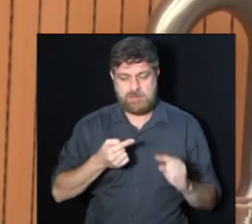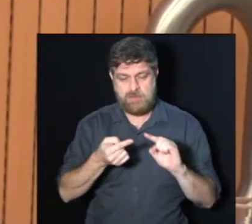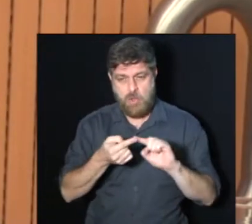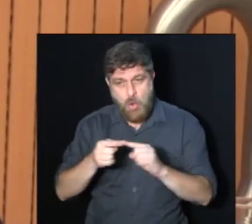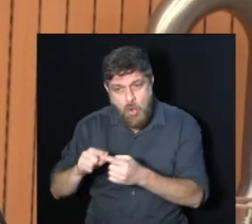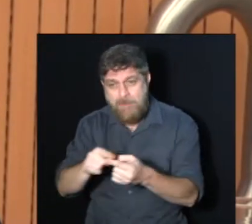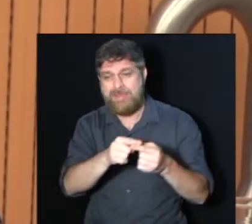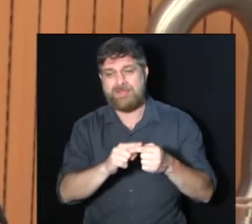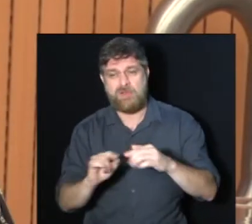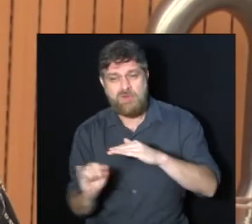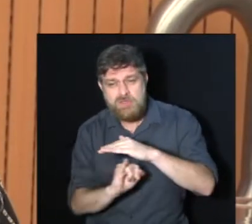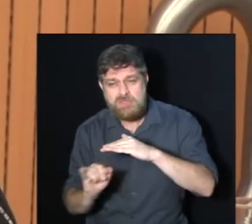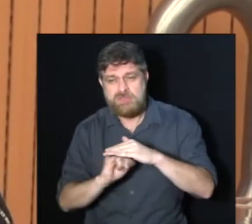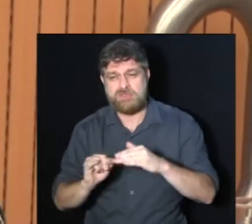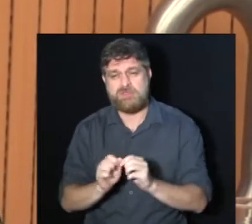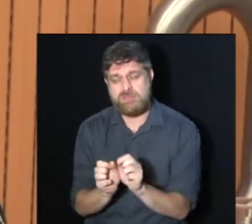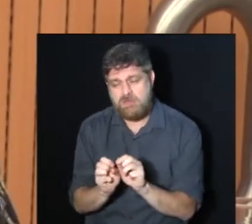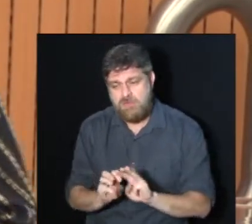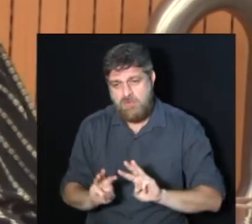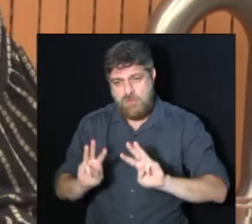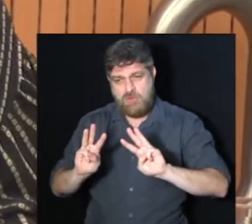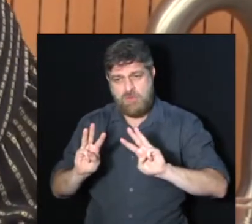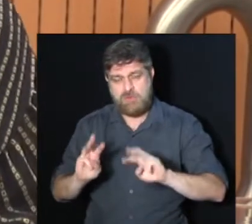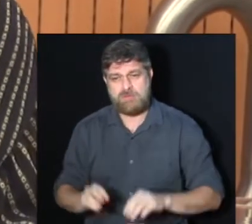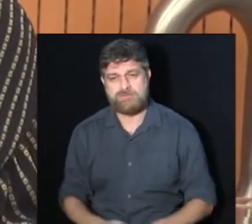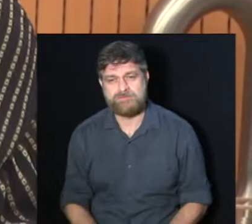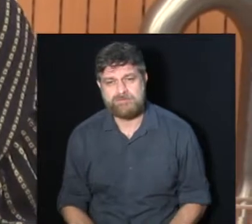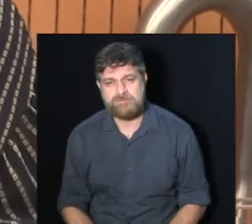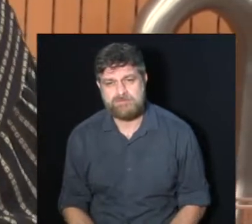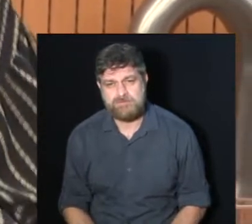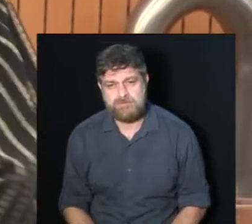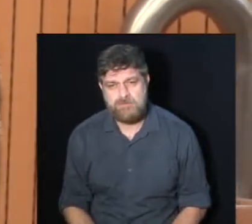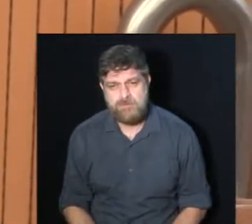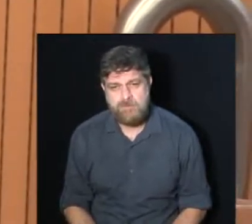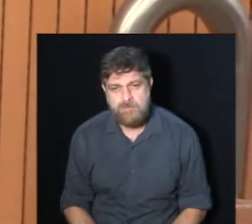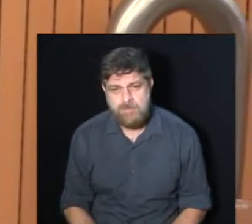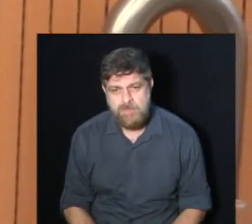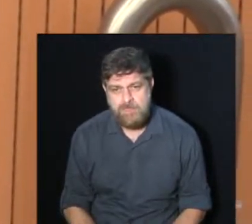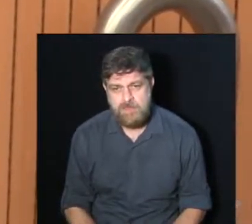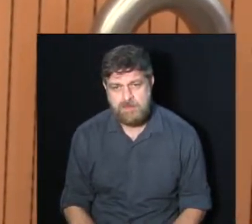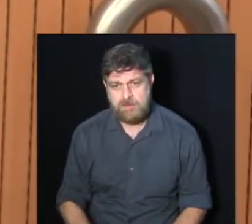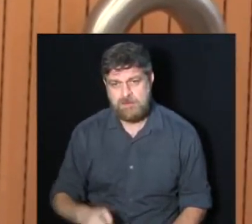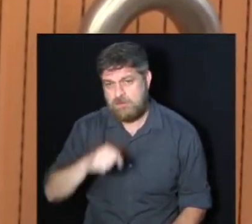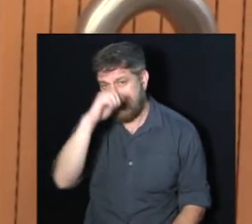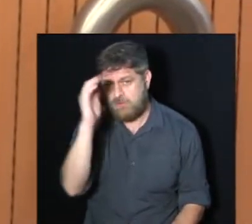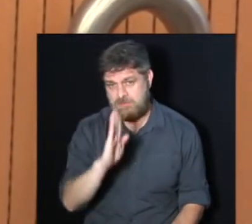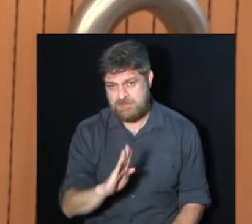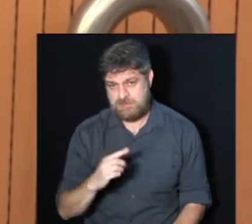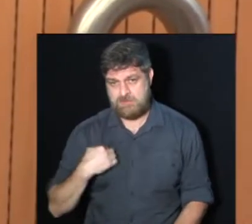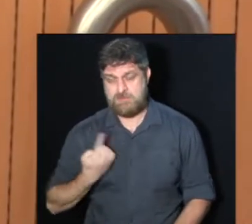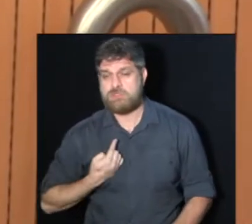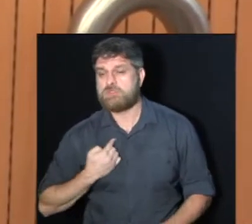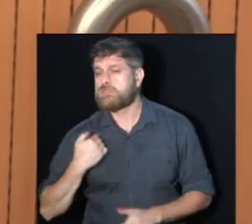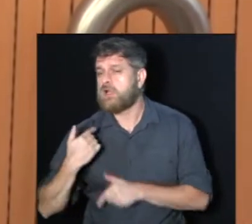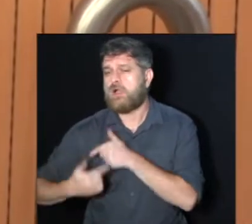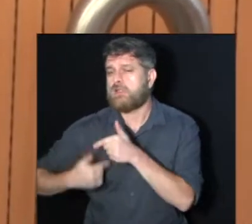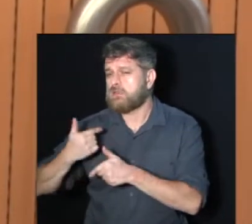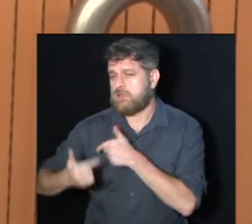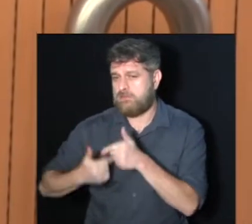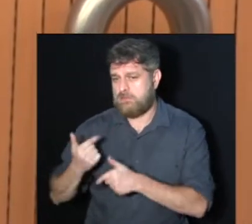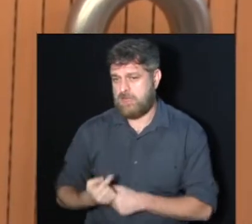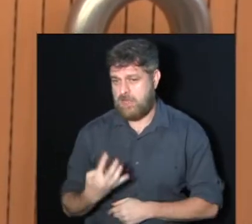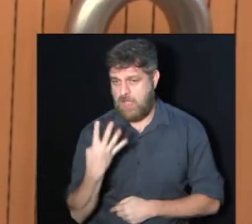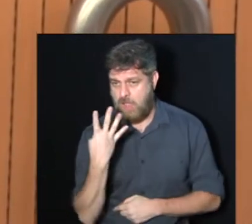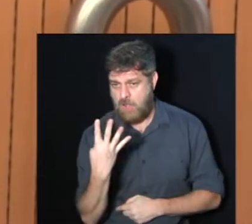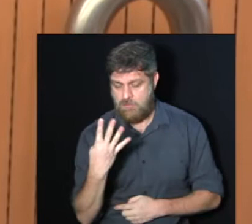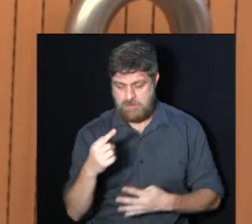agências e entidades das Nações Unidas. Pode passar, por favor. Aqui no Brasil, nós trabalhamos basicamente em 4